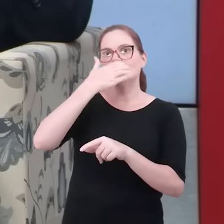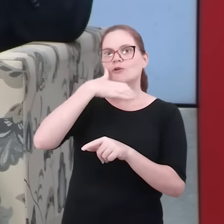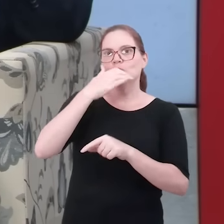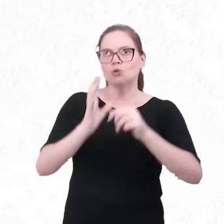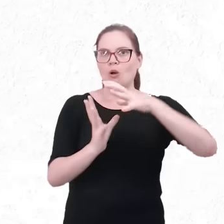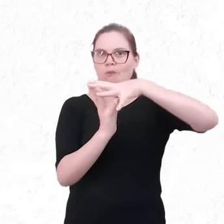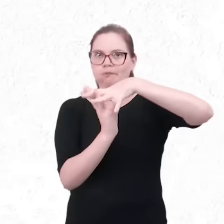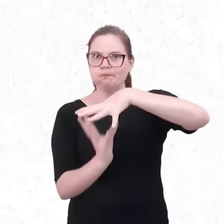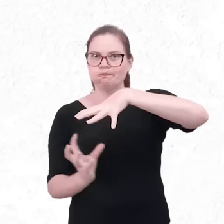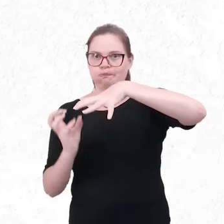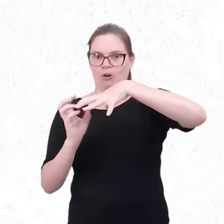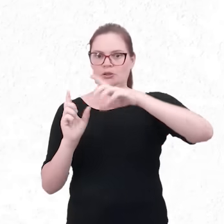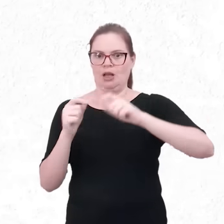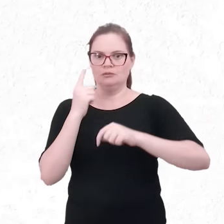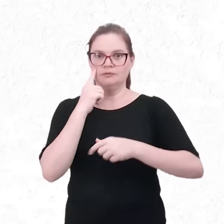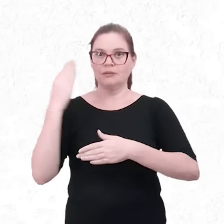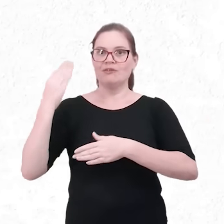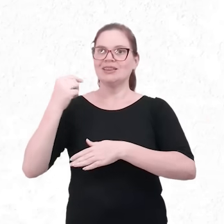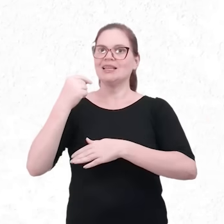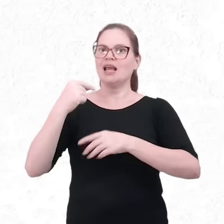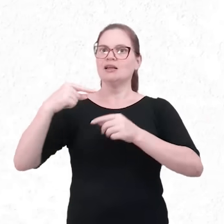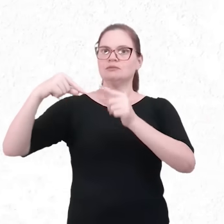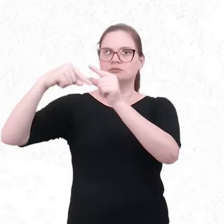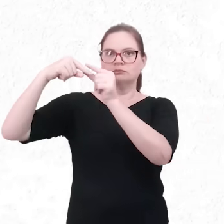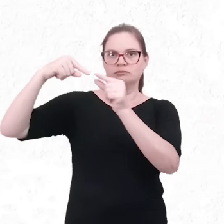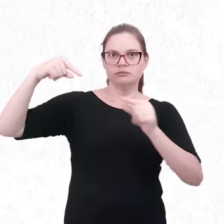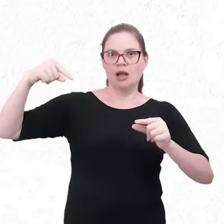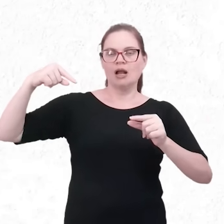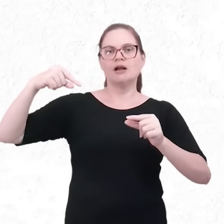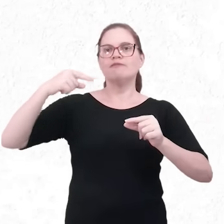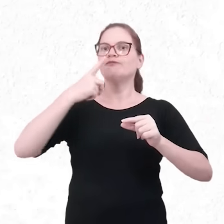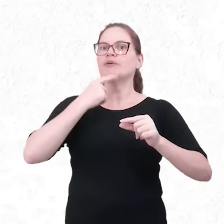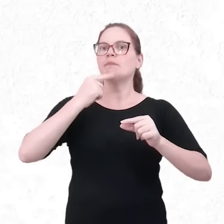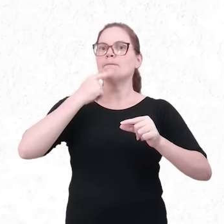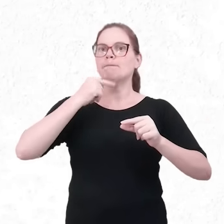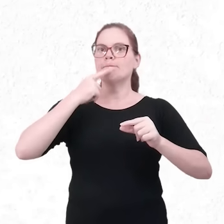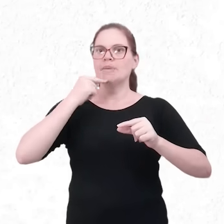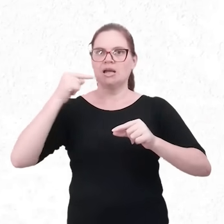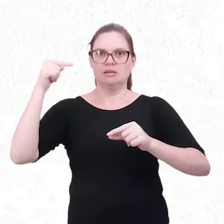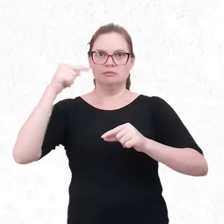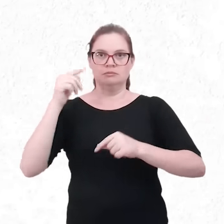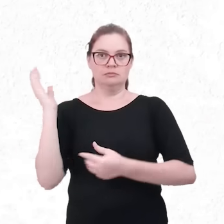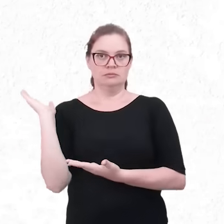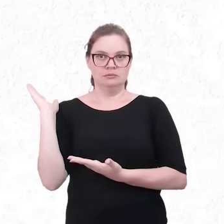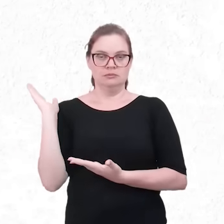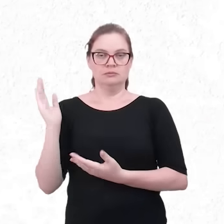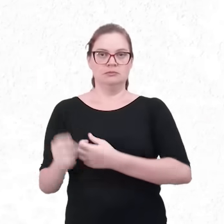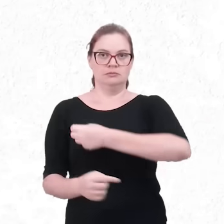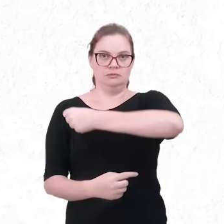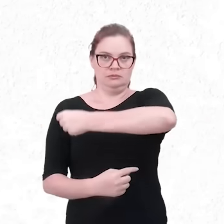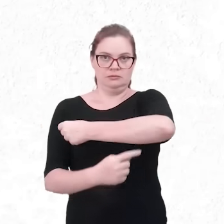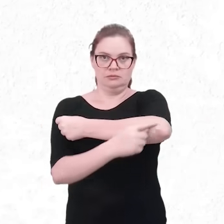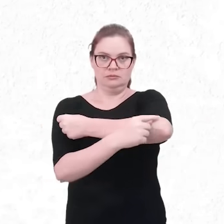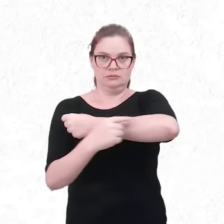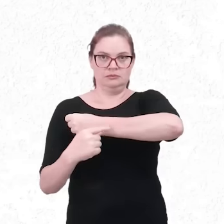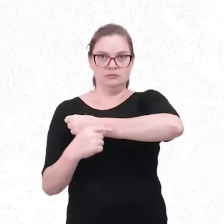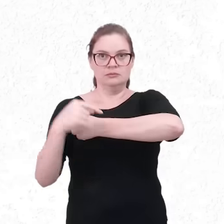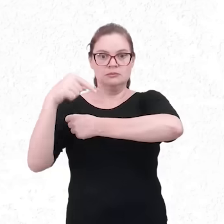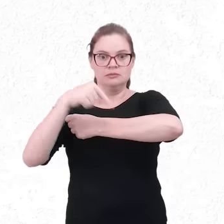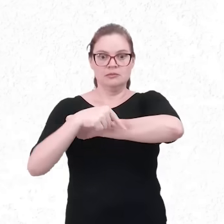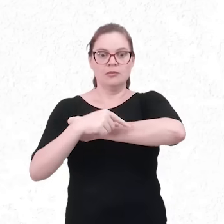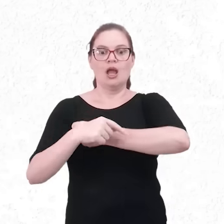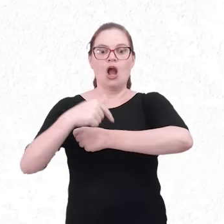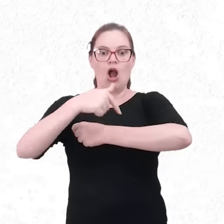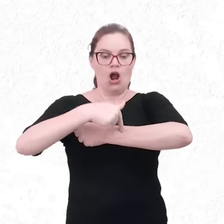mapa, tem até uma seta vermelha mostrando, quando Jesus vem, Israel é